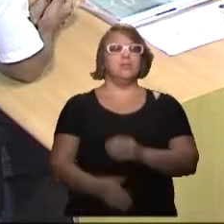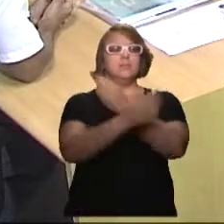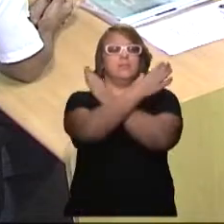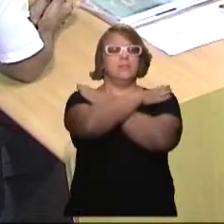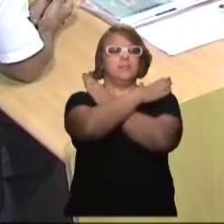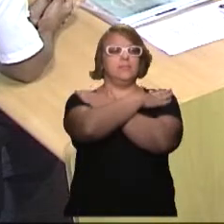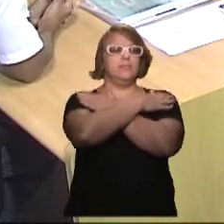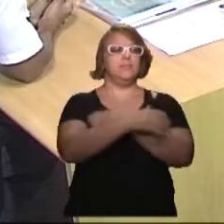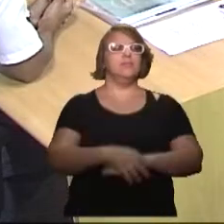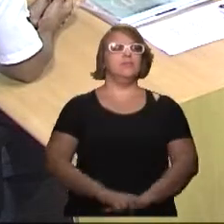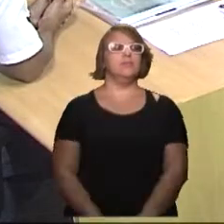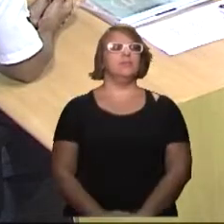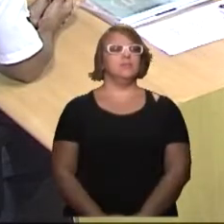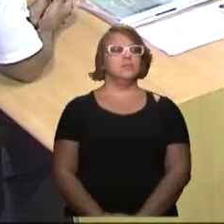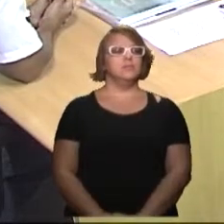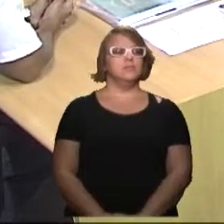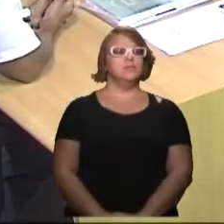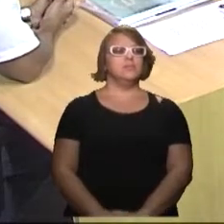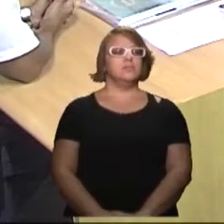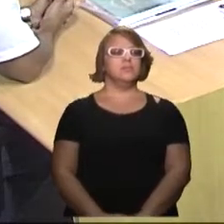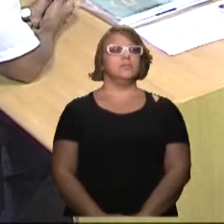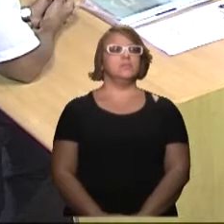Vereador Alexandre Vilela.